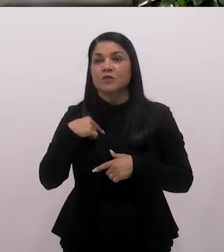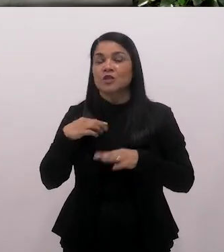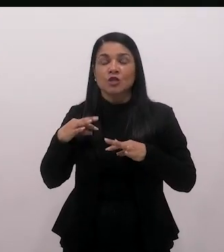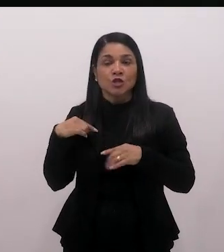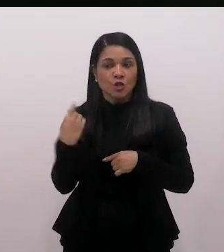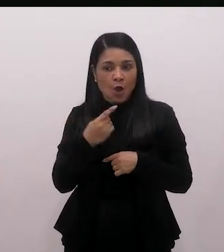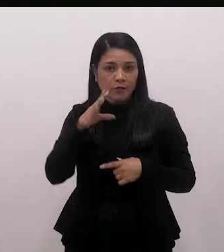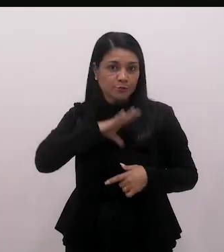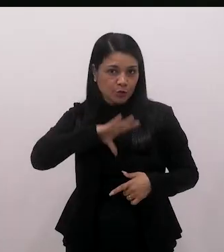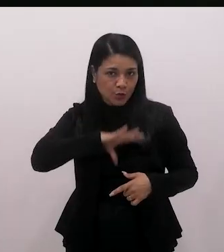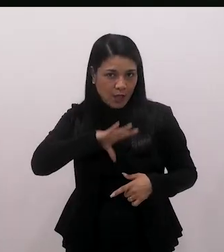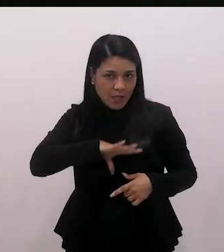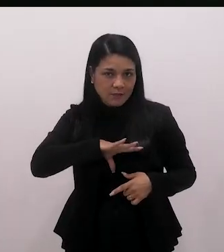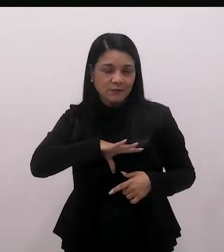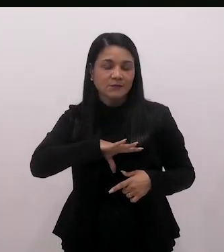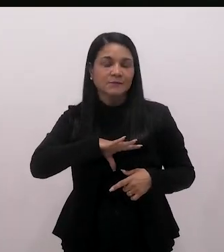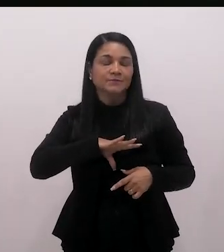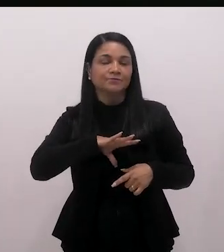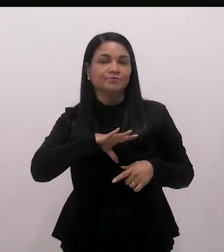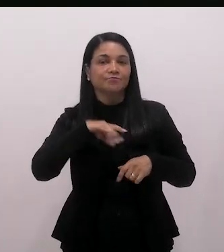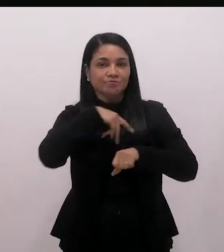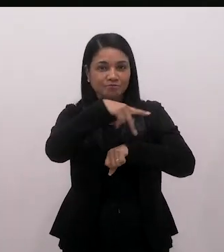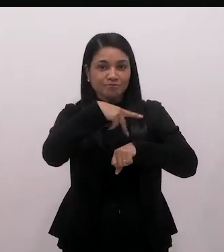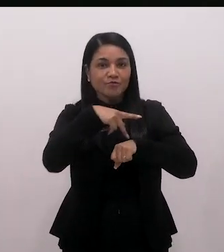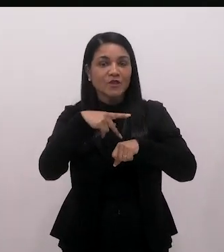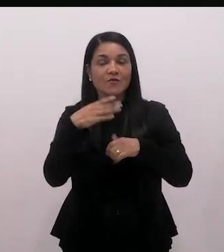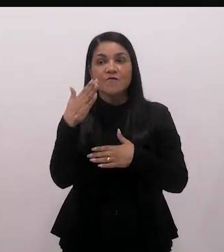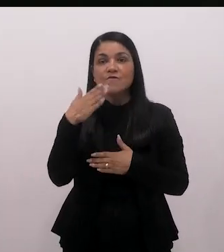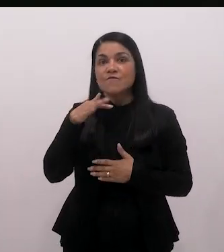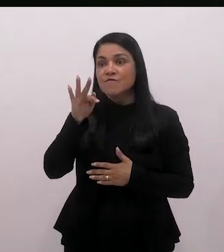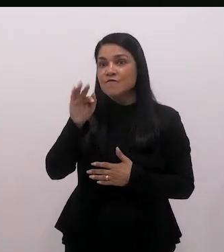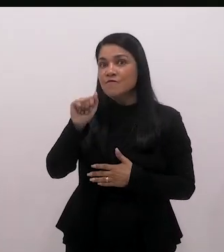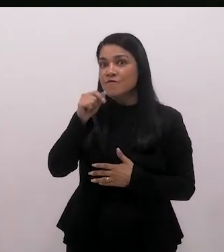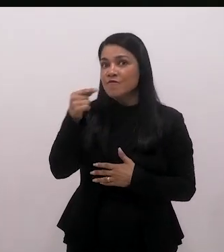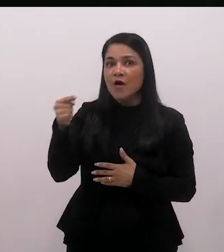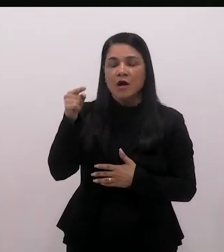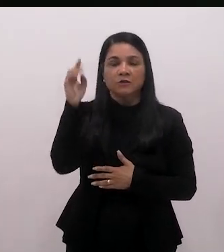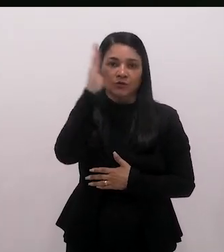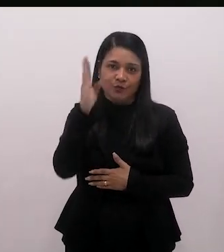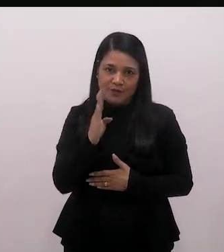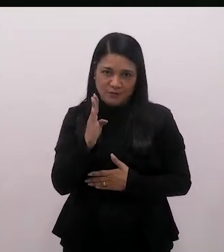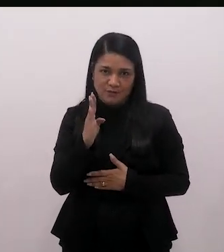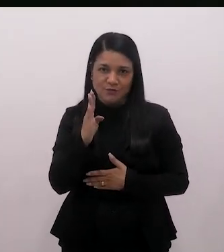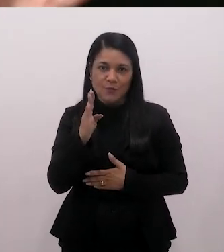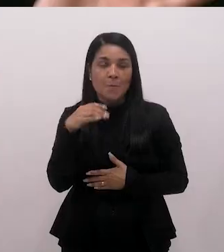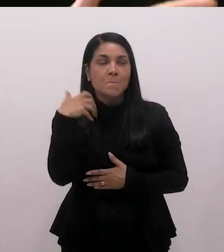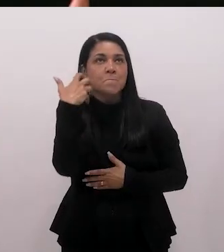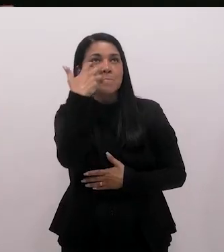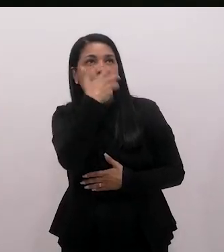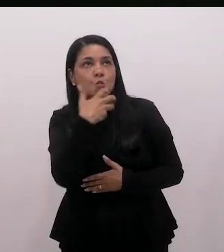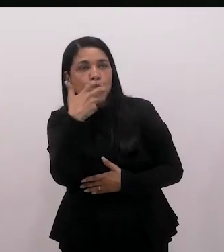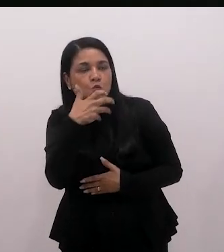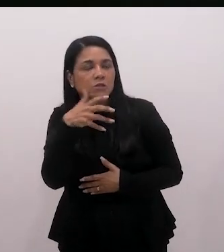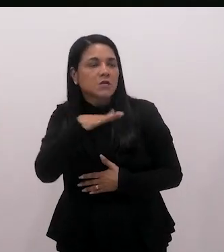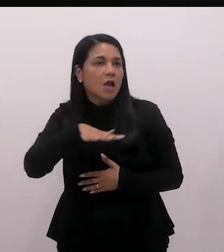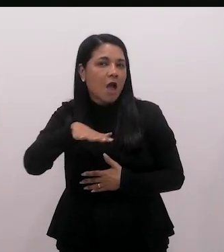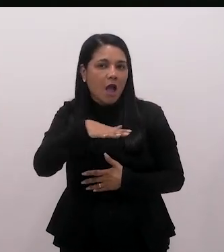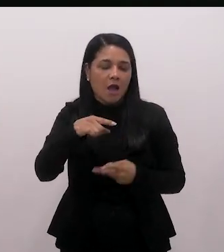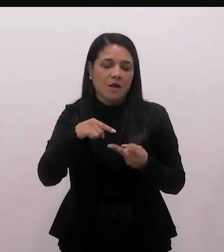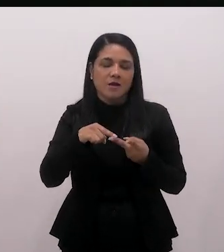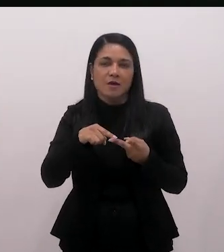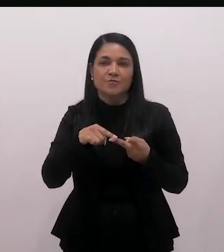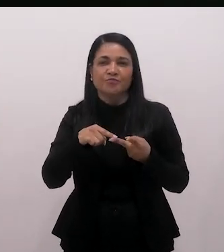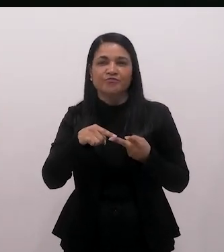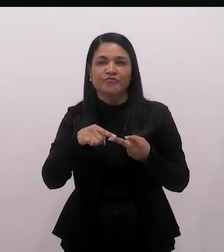consumimos tudo do Brasil. Os portugueses são grandes fãs do Brasil, seja em que área for, a música. Eu